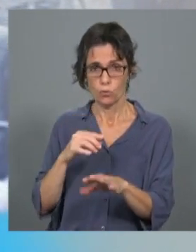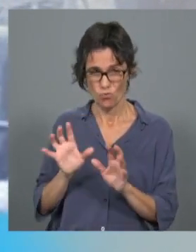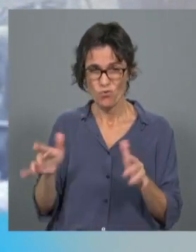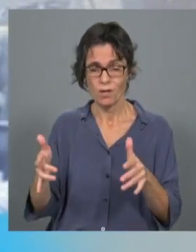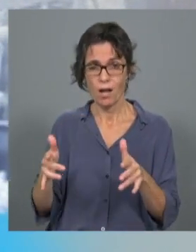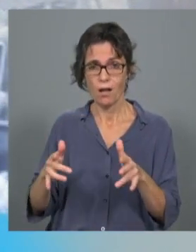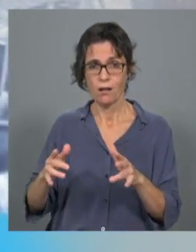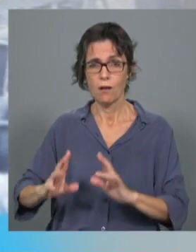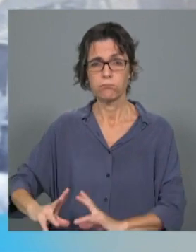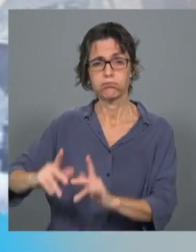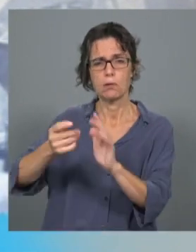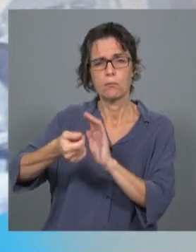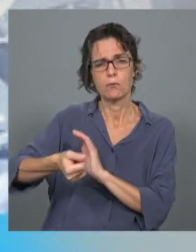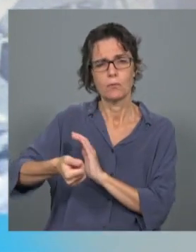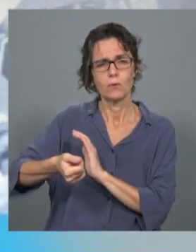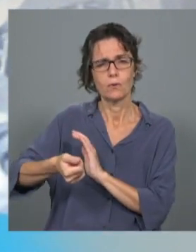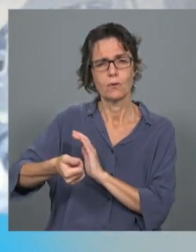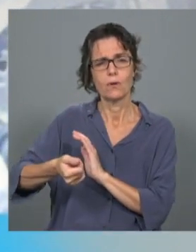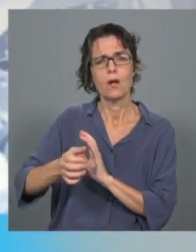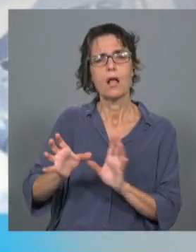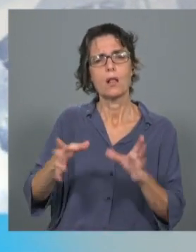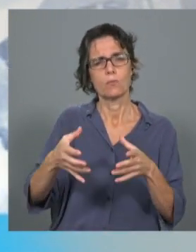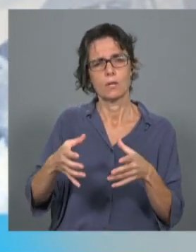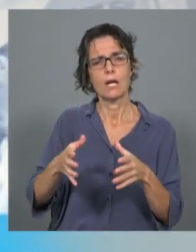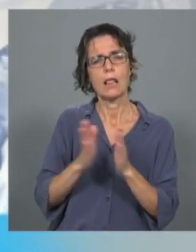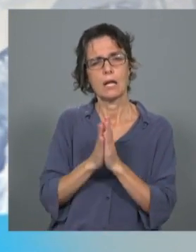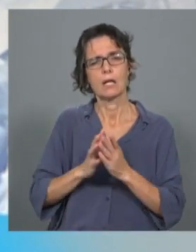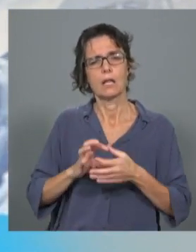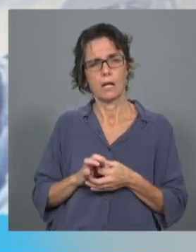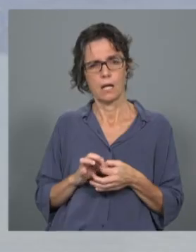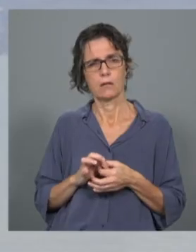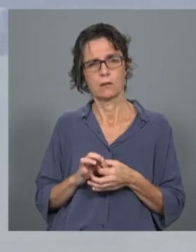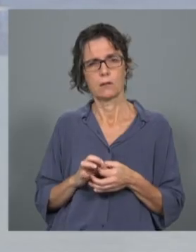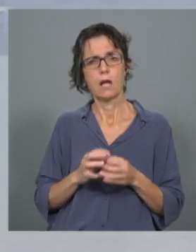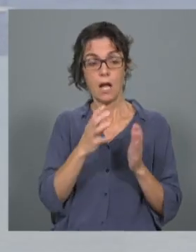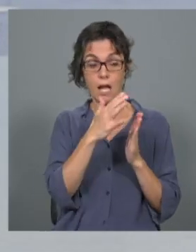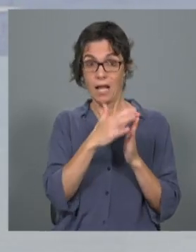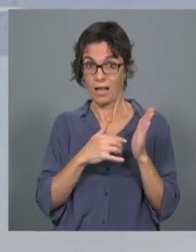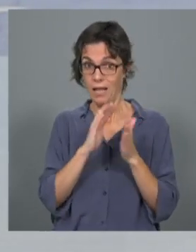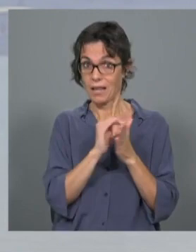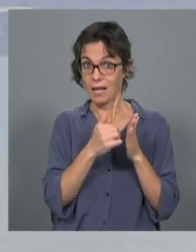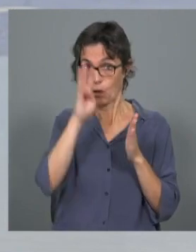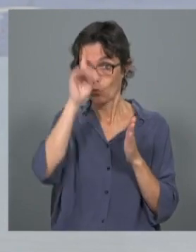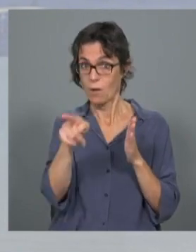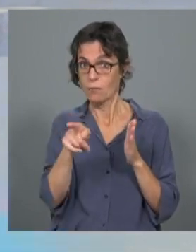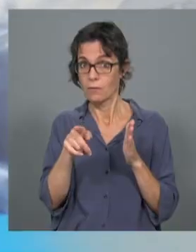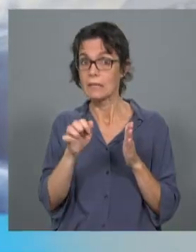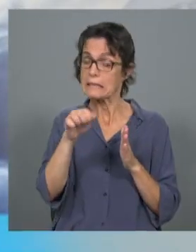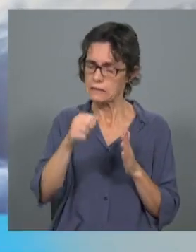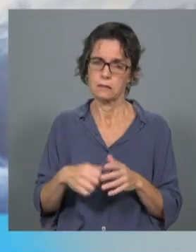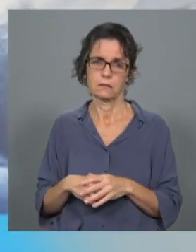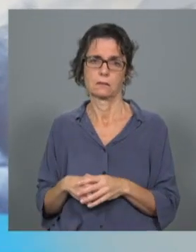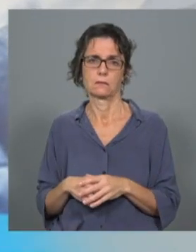no ponto de vista da recessão nas comunidades eclesiais. Eu acho que este ano, desta carta encíclica do Papa. Avançamos pouquíssimo. Eu acho que não... Claro que depois